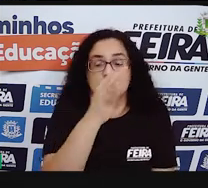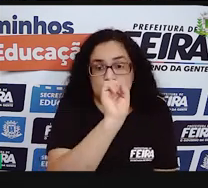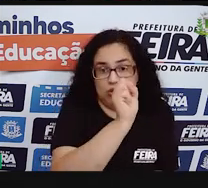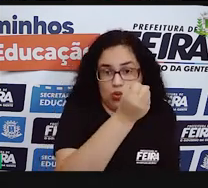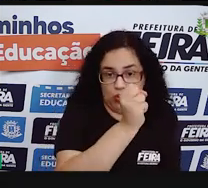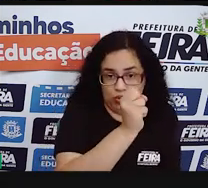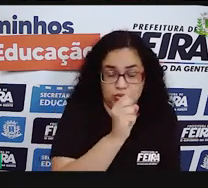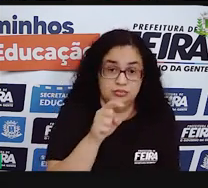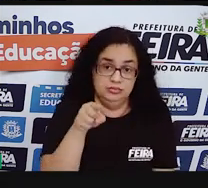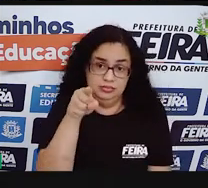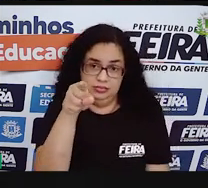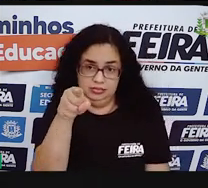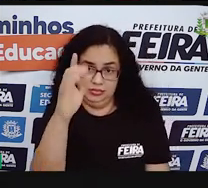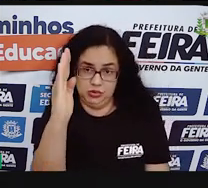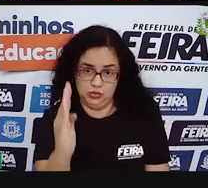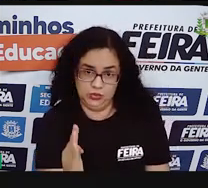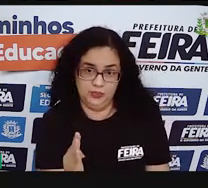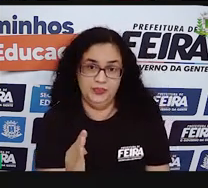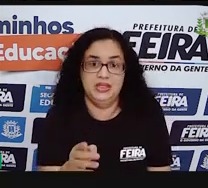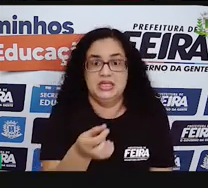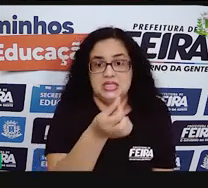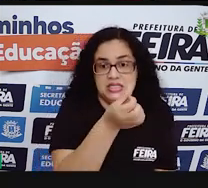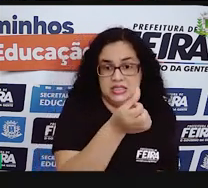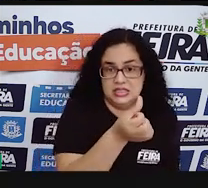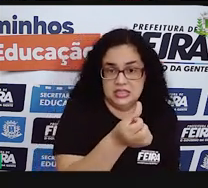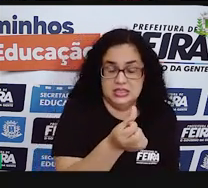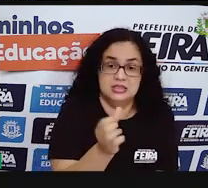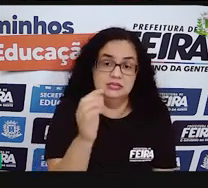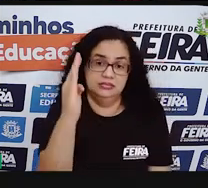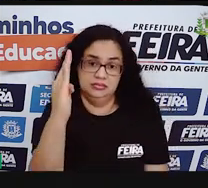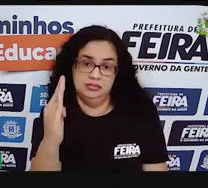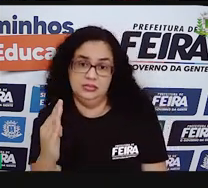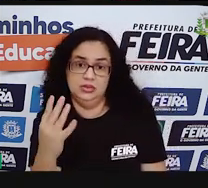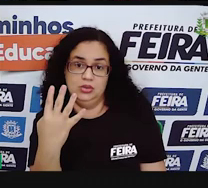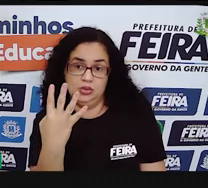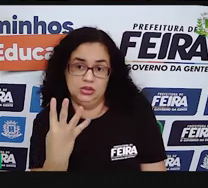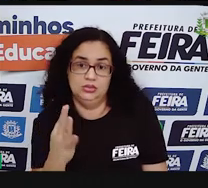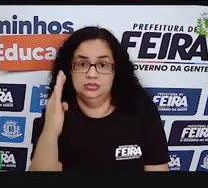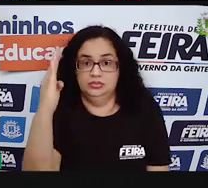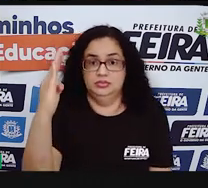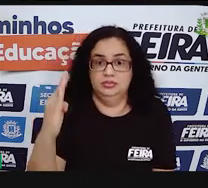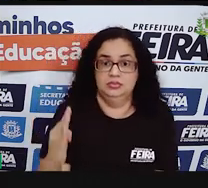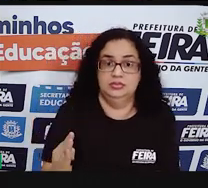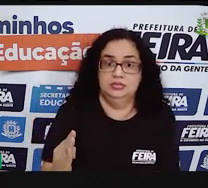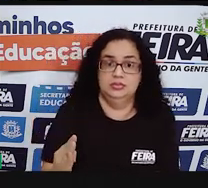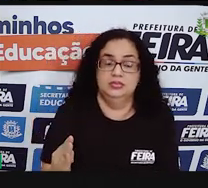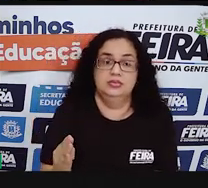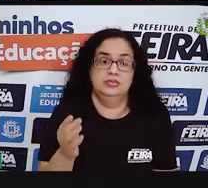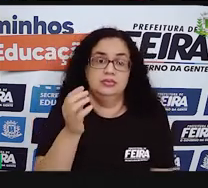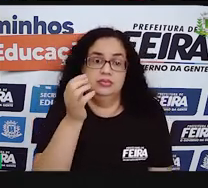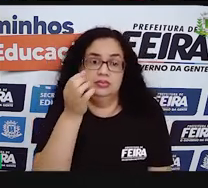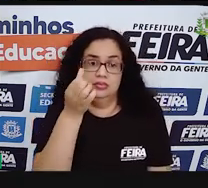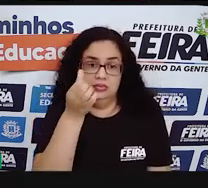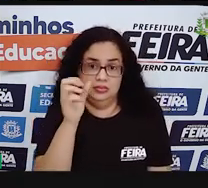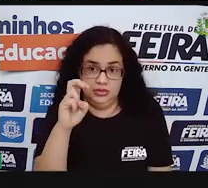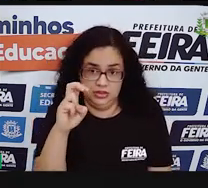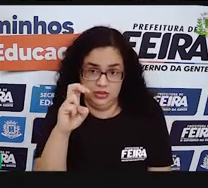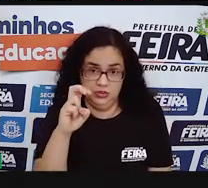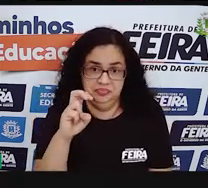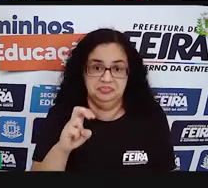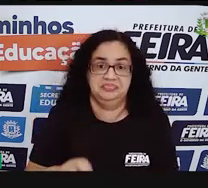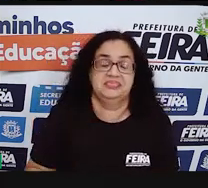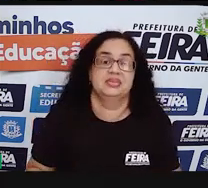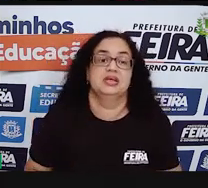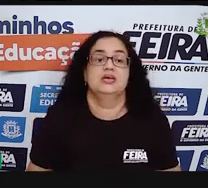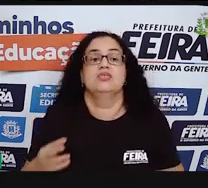8. Permeabilidade, 6. Resistência, 4. Flexibilidade, 5.